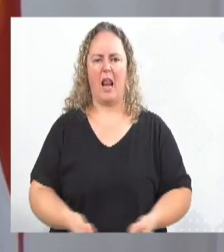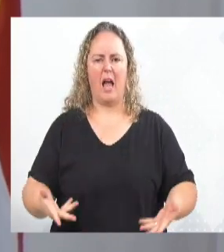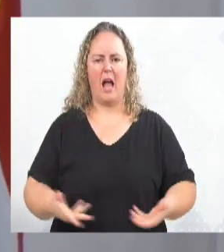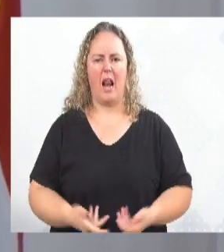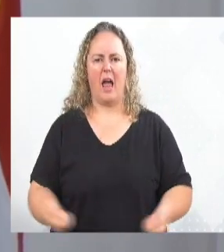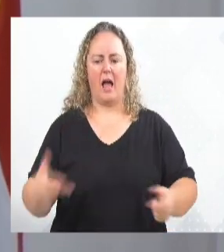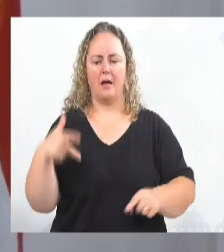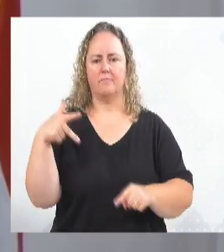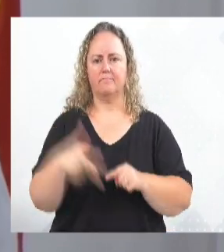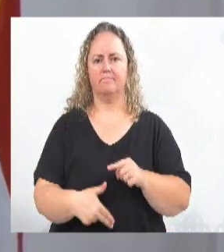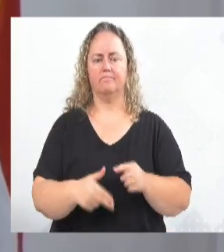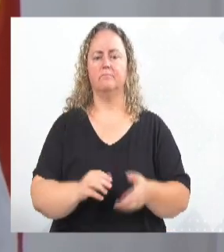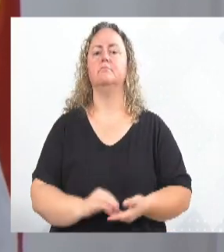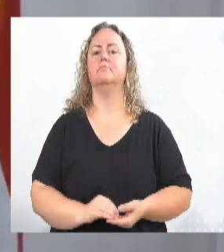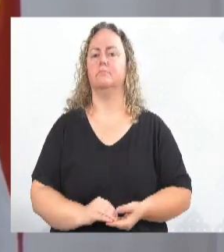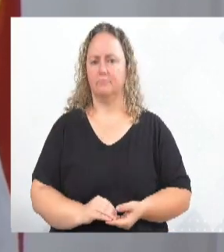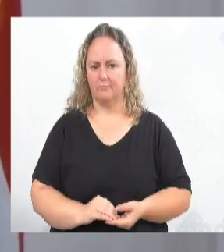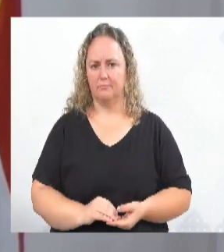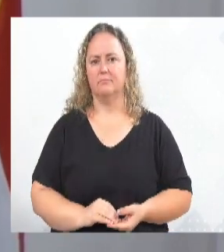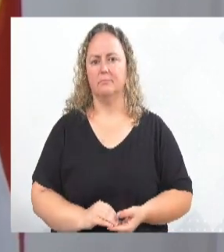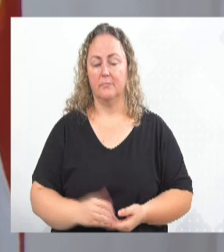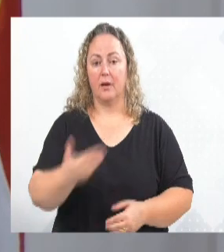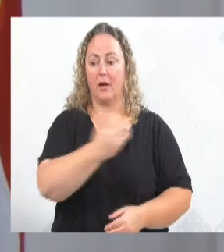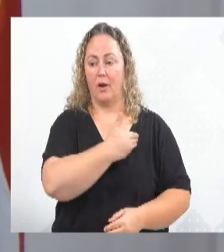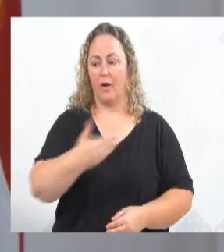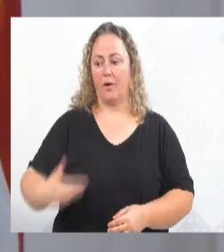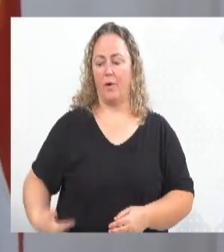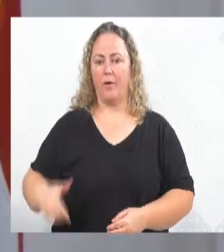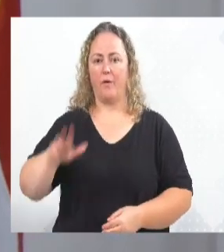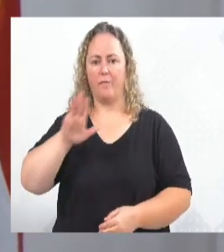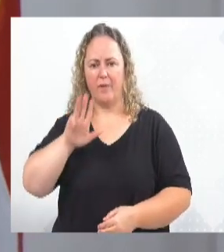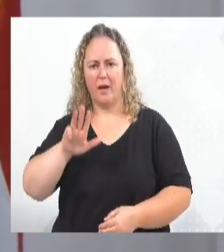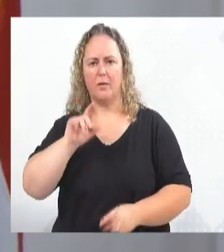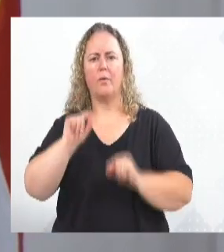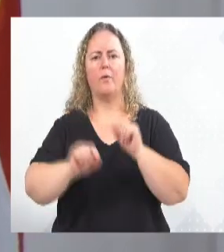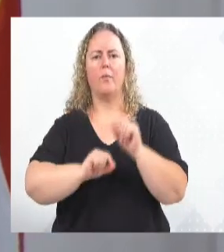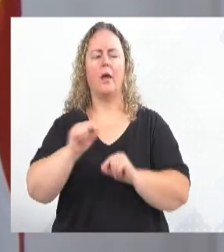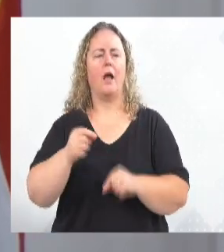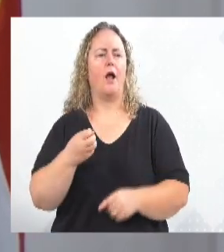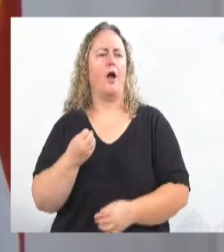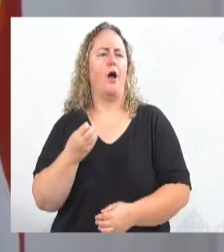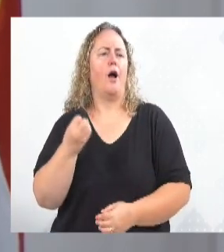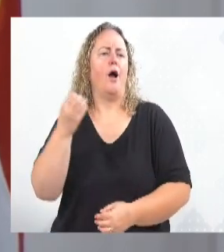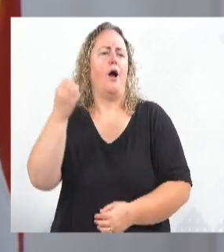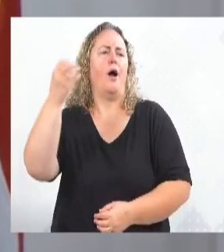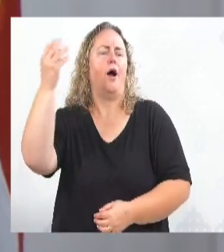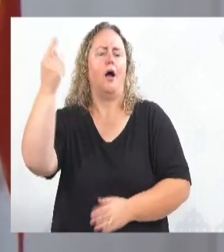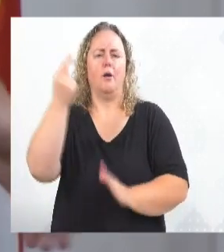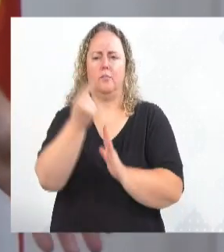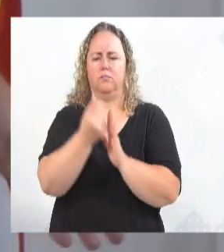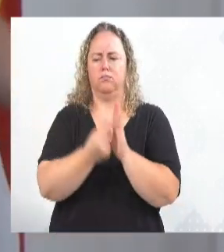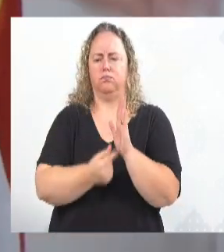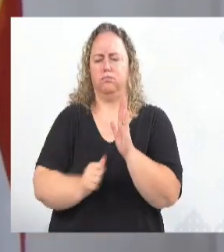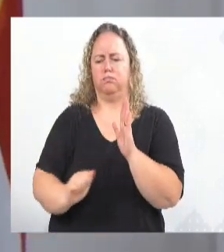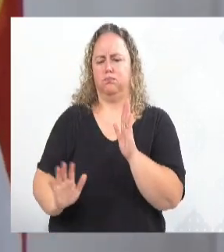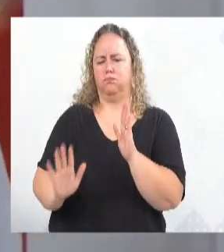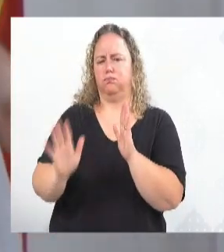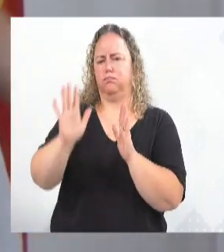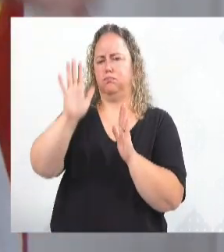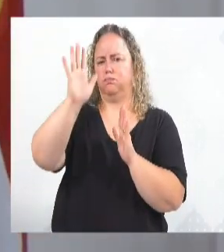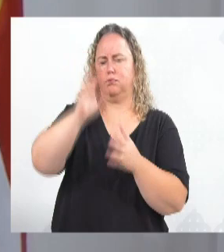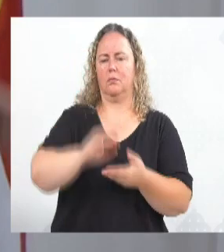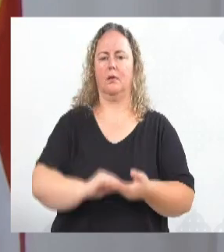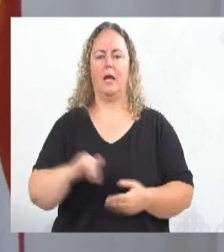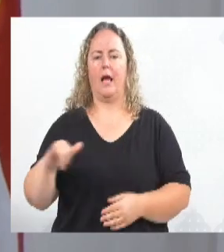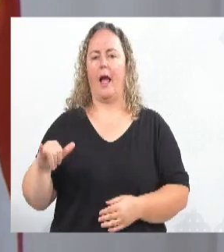O governo Lula, ele tem sido protagonista em viajar para fora do Brasil com orçamentos milionários. A equipe inteira vai com aquele